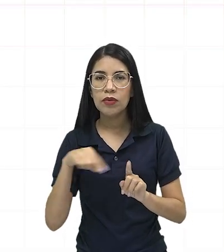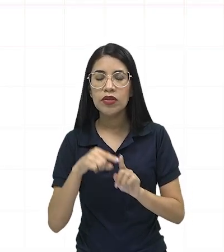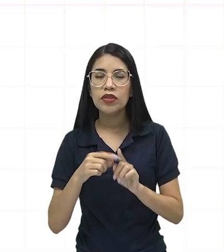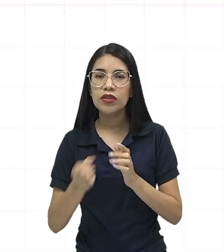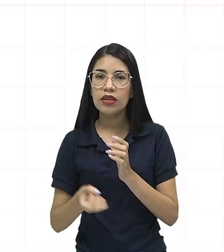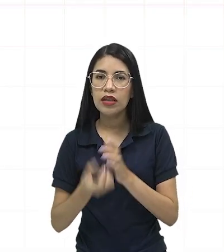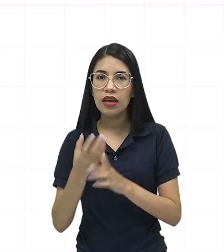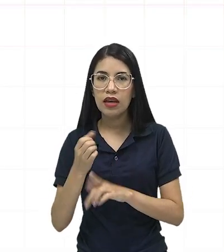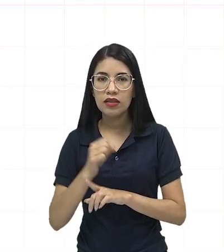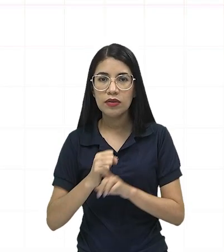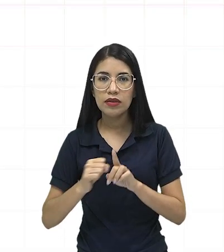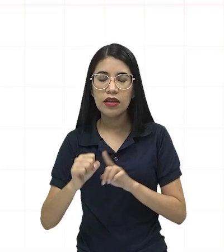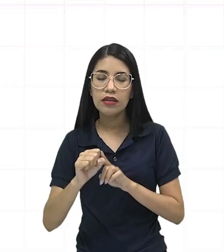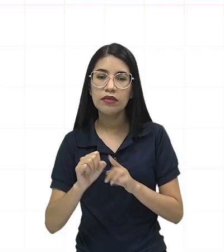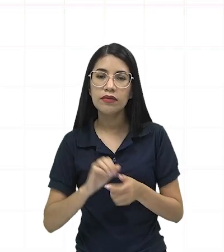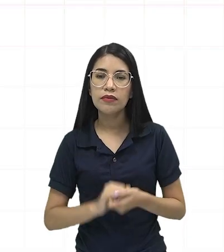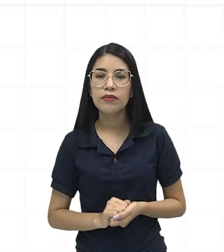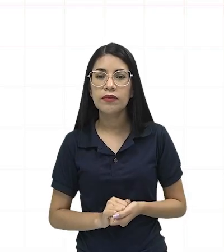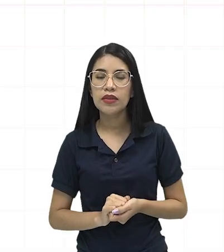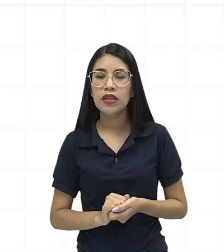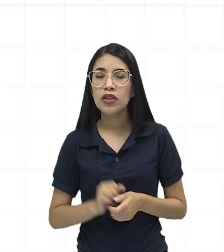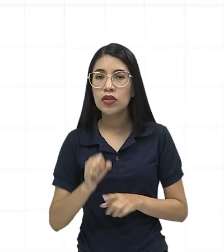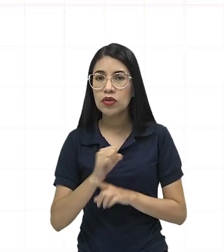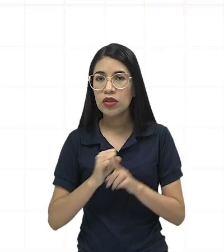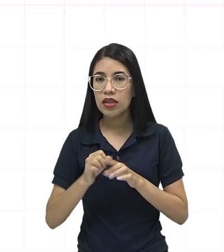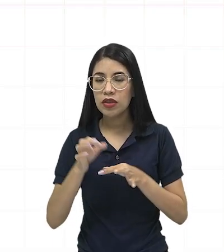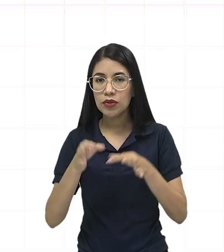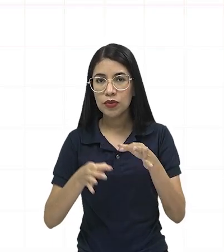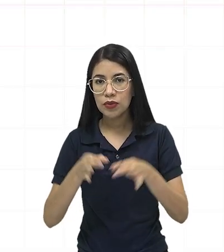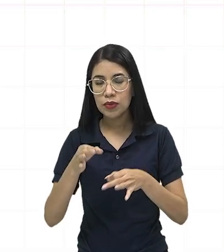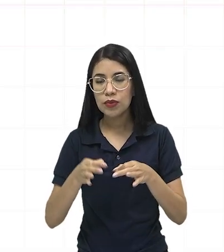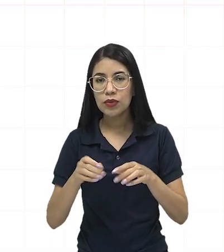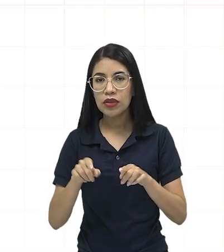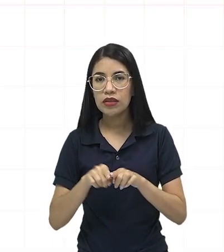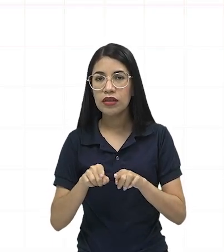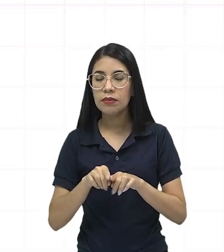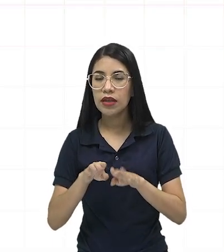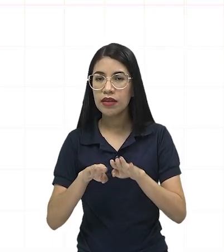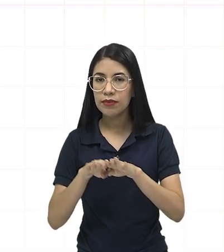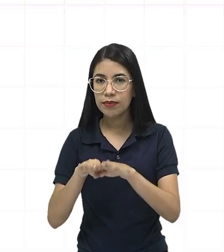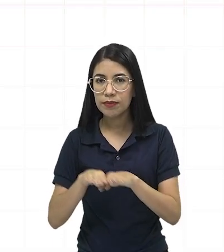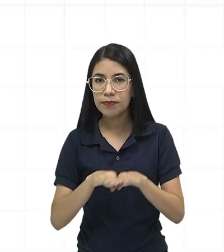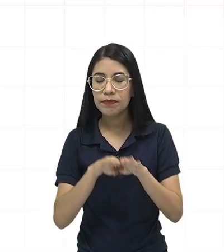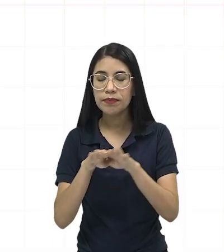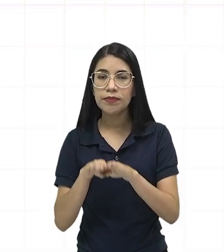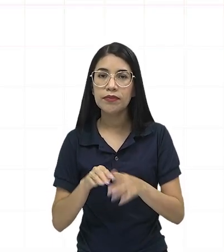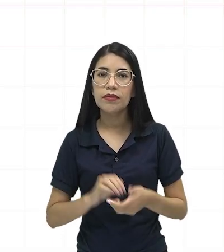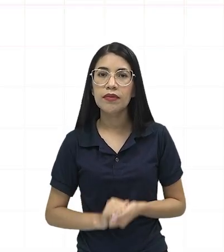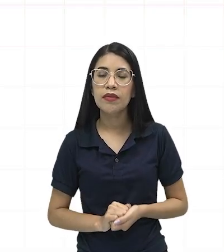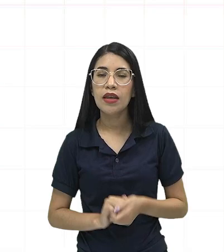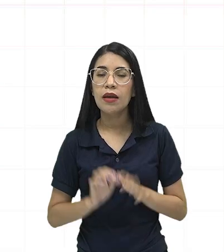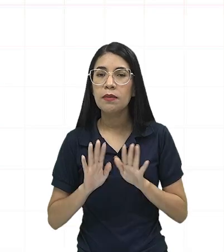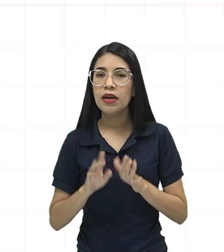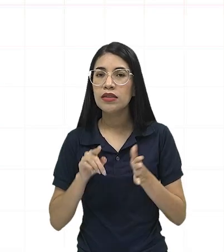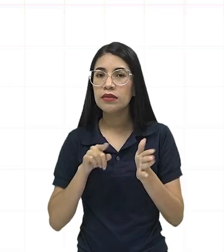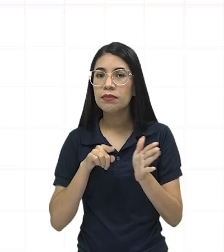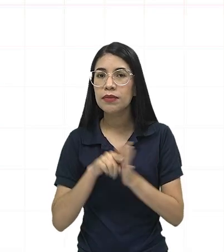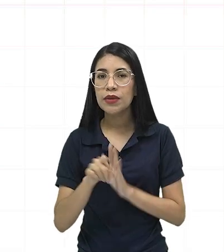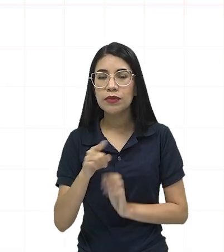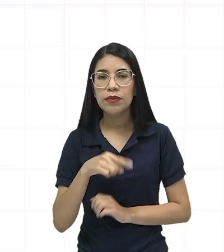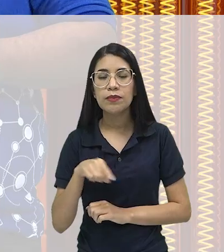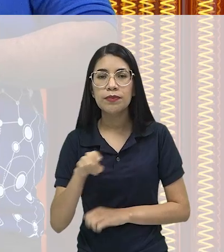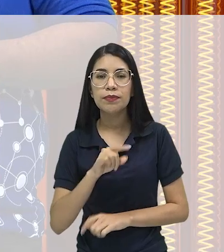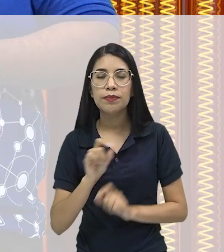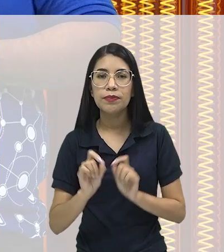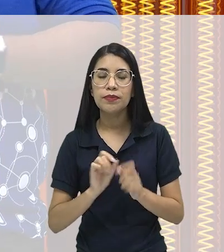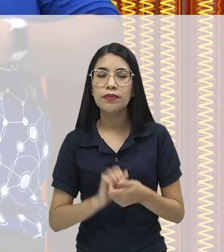sociedade, ou melhor, de sociedades mais justas e igualitárias. Tá, e agora tem uma pergunta para vocês,